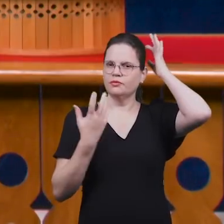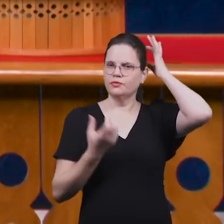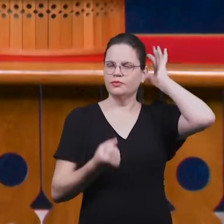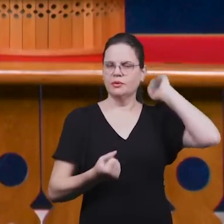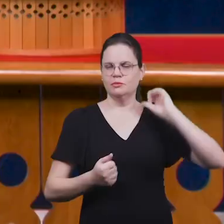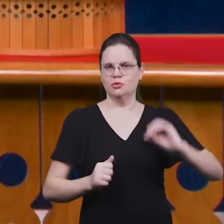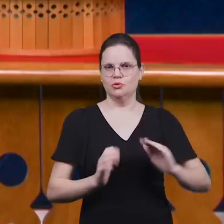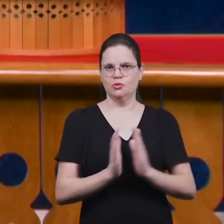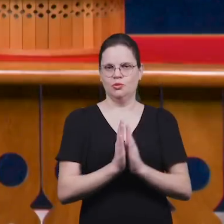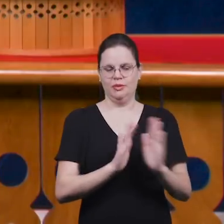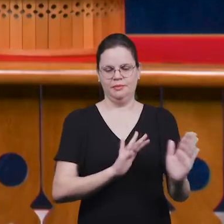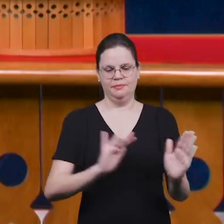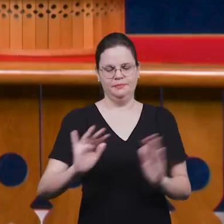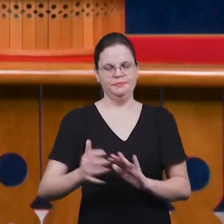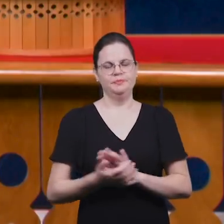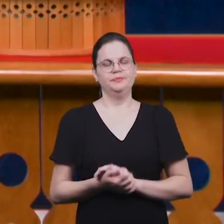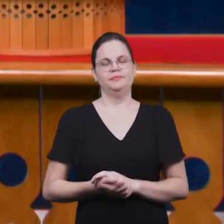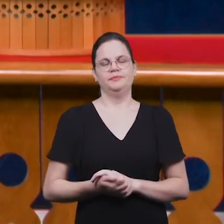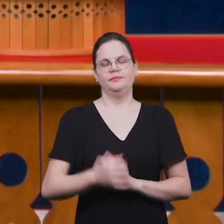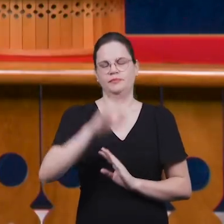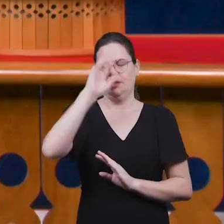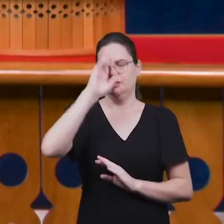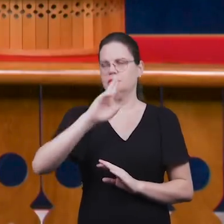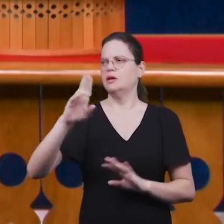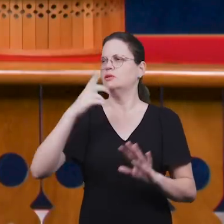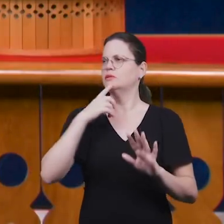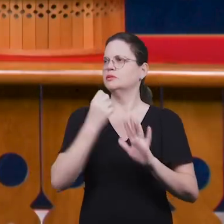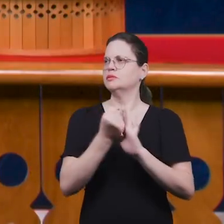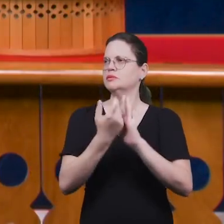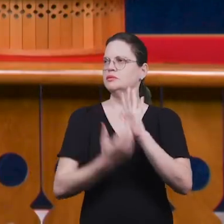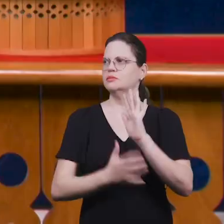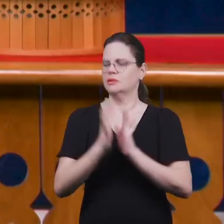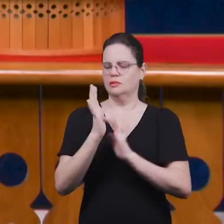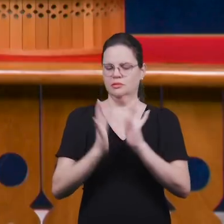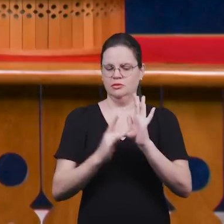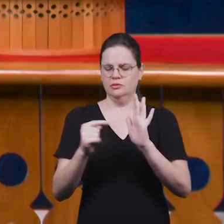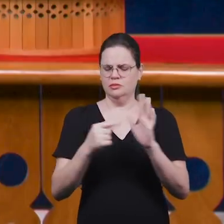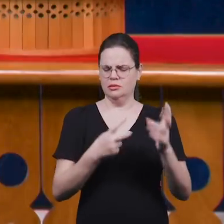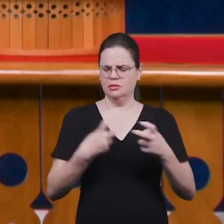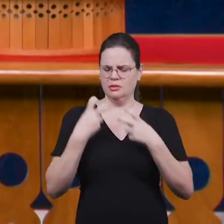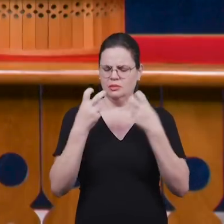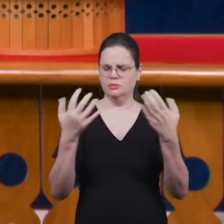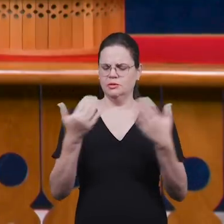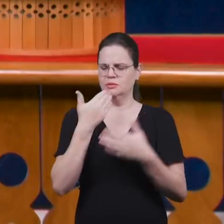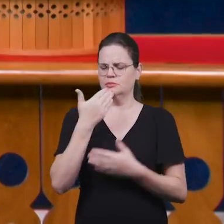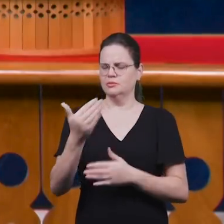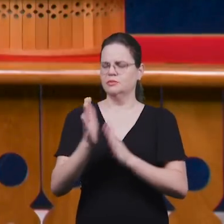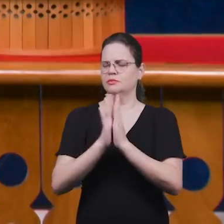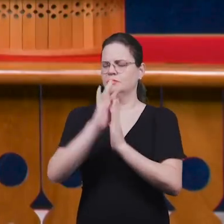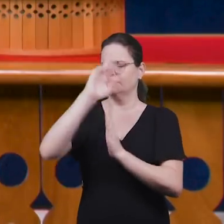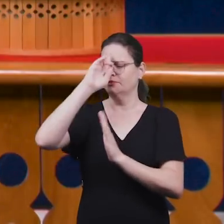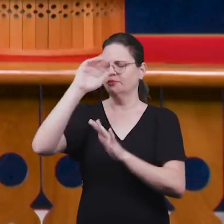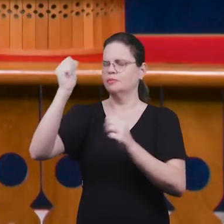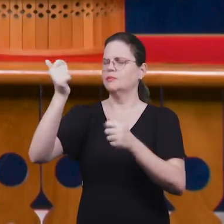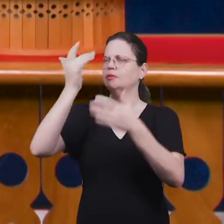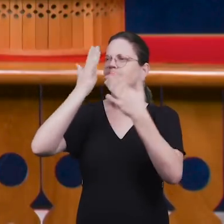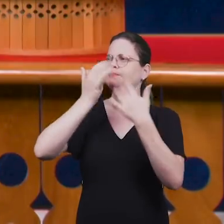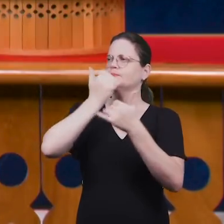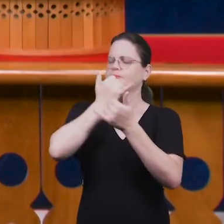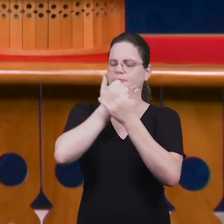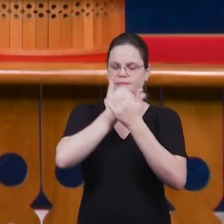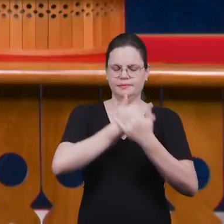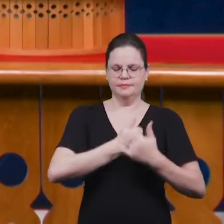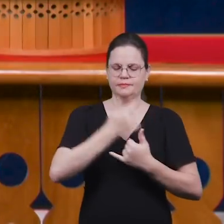Senhor. Nosso Deus, nós clamamos a Ti pelo sangue de Jesus. Suplicamos a Tua bênção, o perdão,